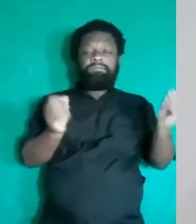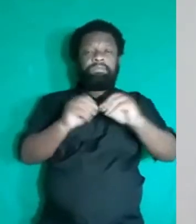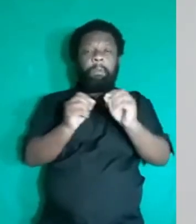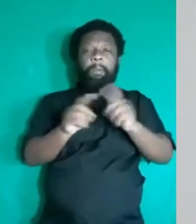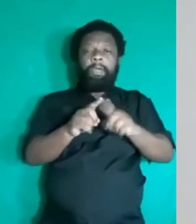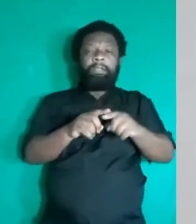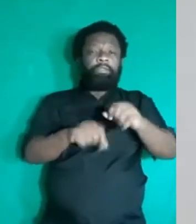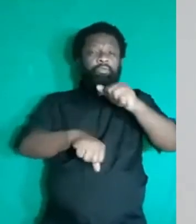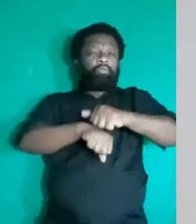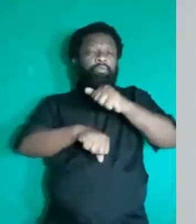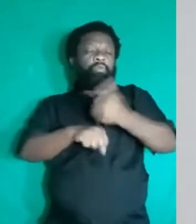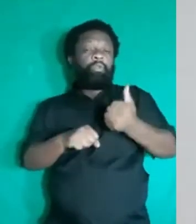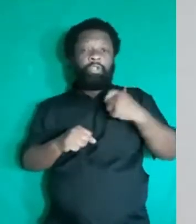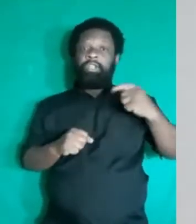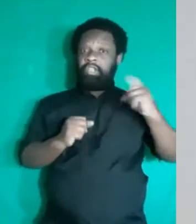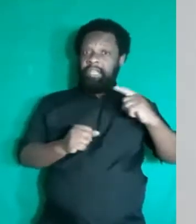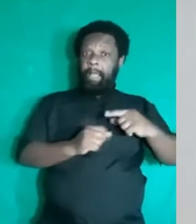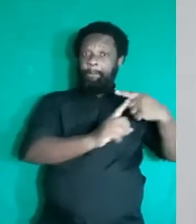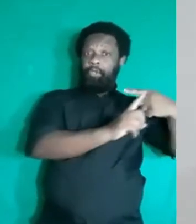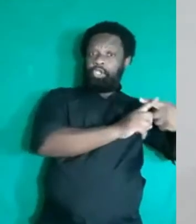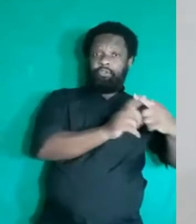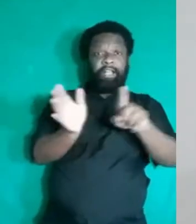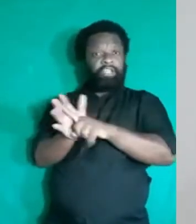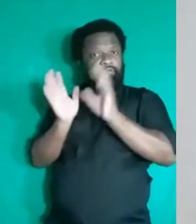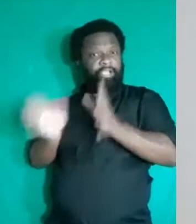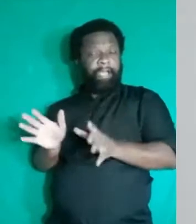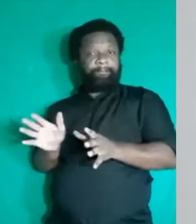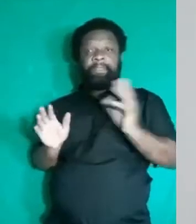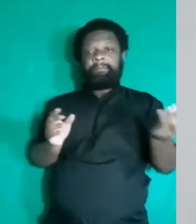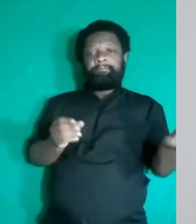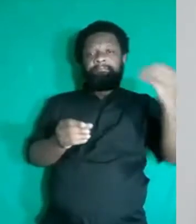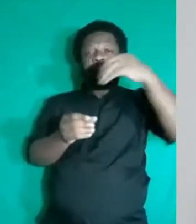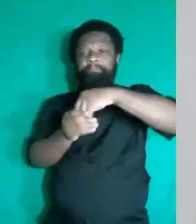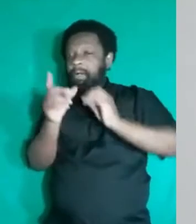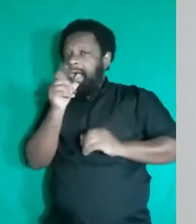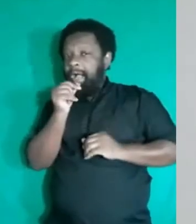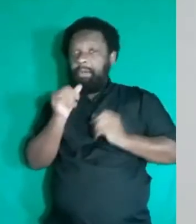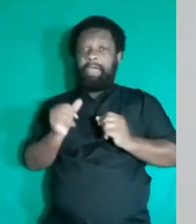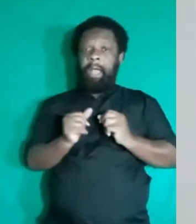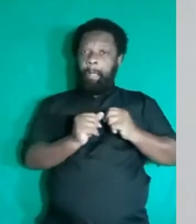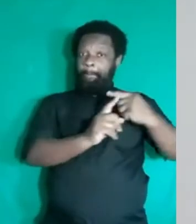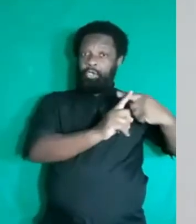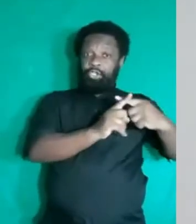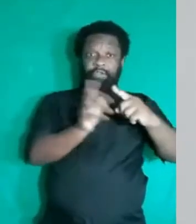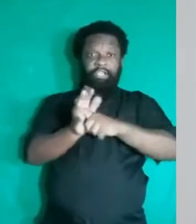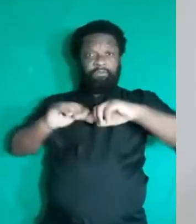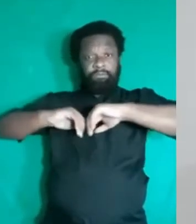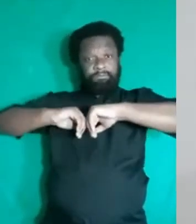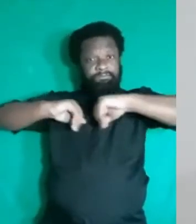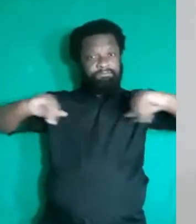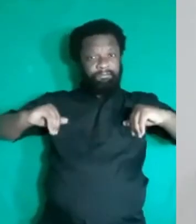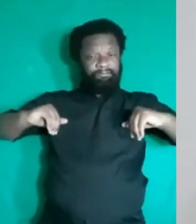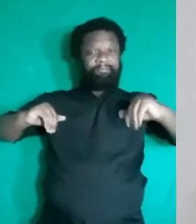os ânions, eles ficam ali arranjados num retículo cristalino. Então eles já existem, o positivo e o negativo. Quando nós colocamos